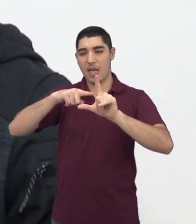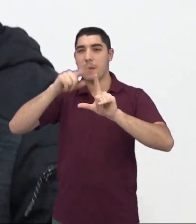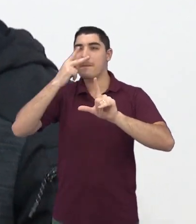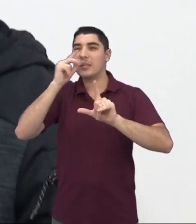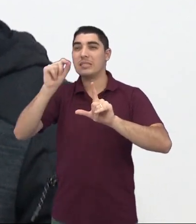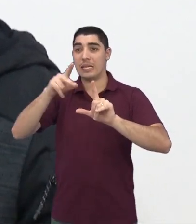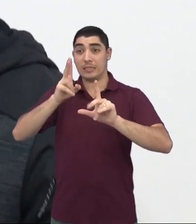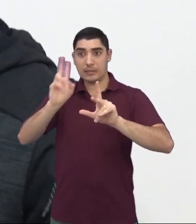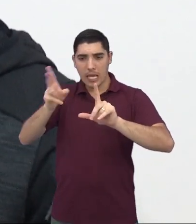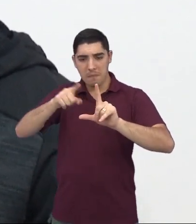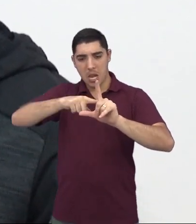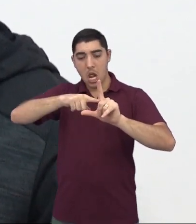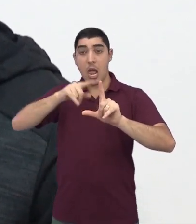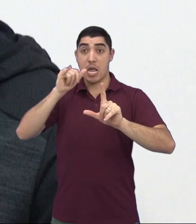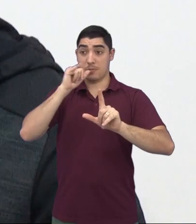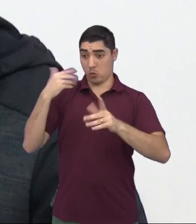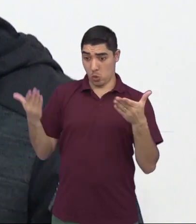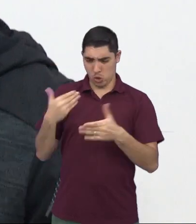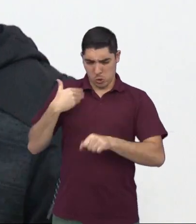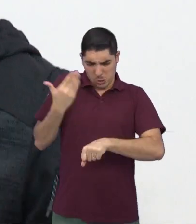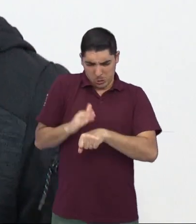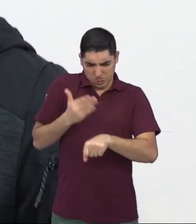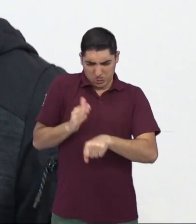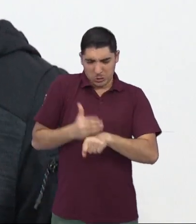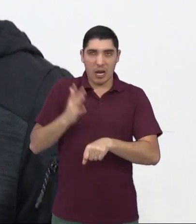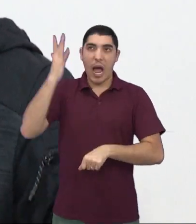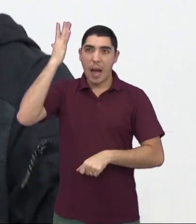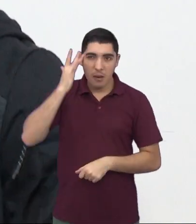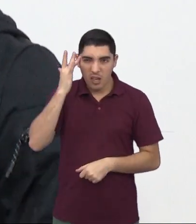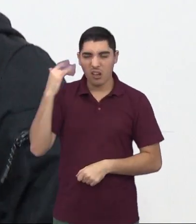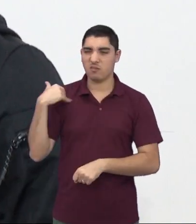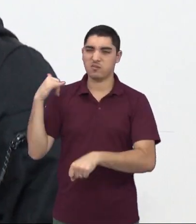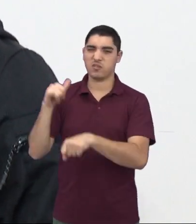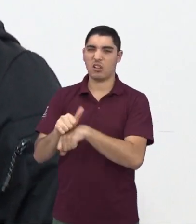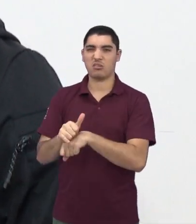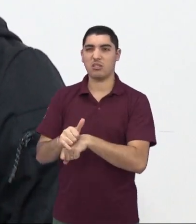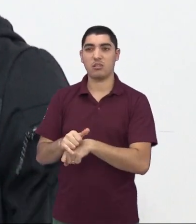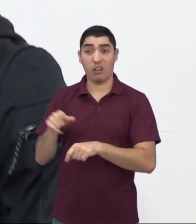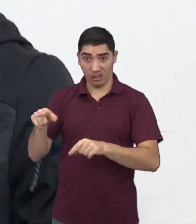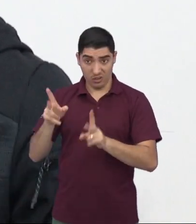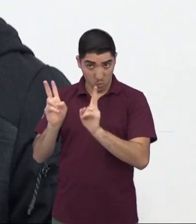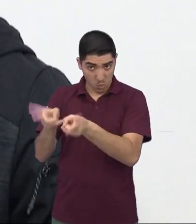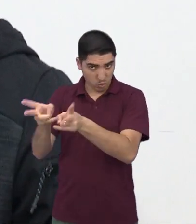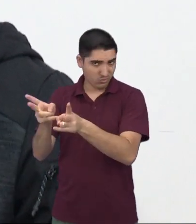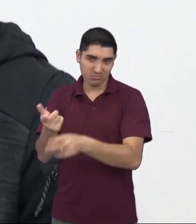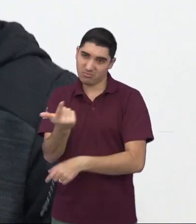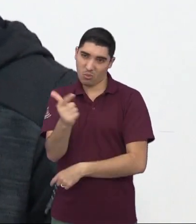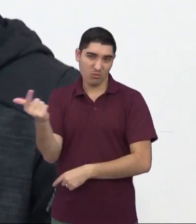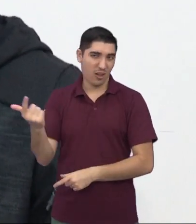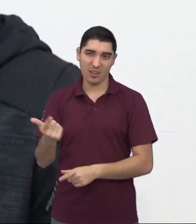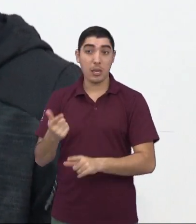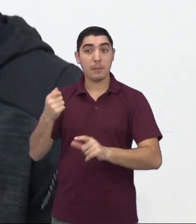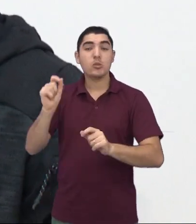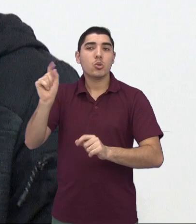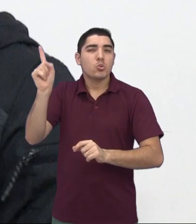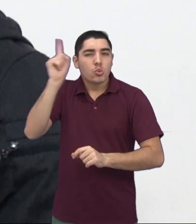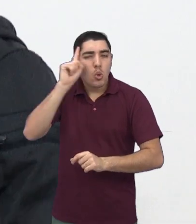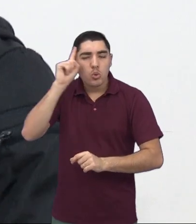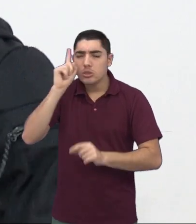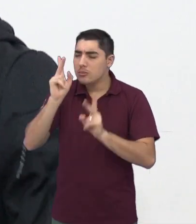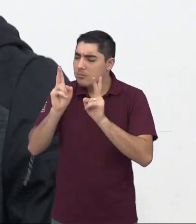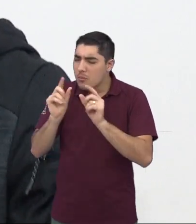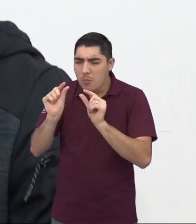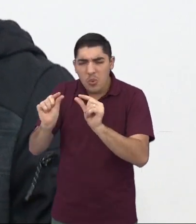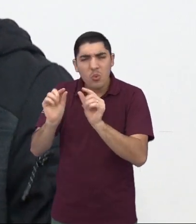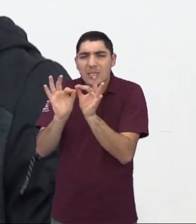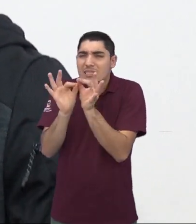A constância não é um dia, nossa, treinei muito, no outro dia eu não fui já. Isso não é constância. Constância é você fazer todos os dias,